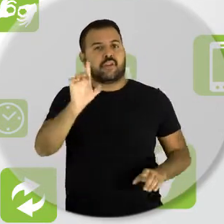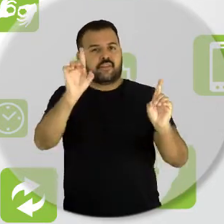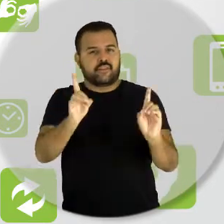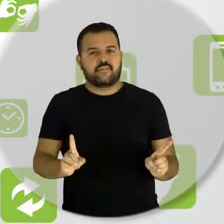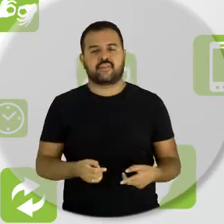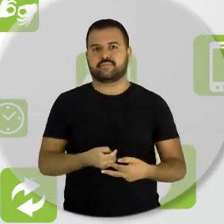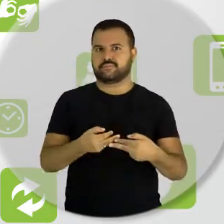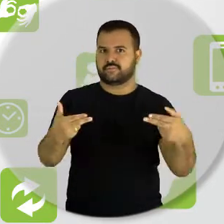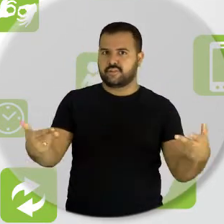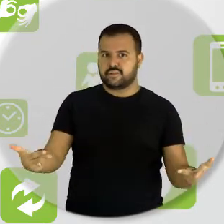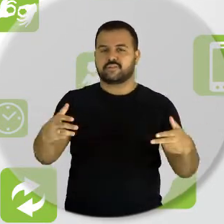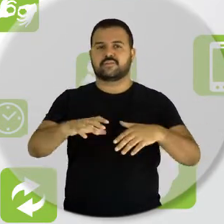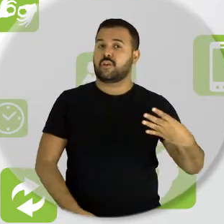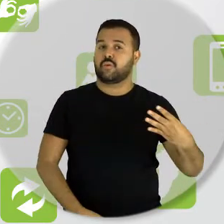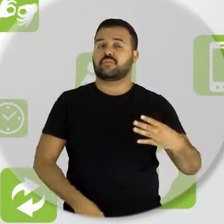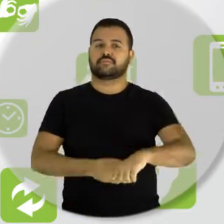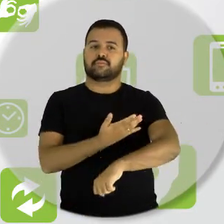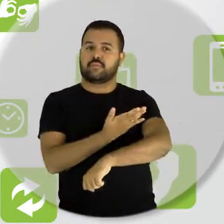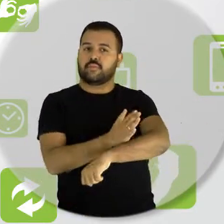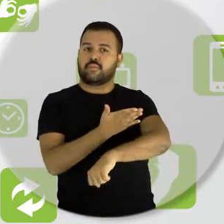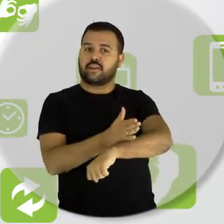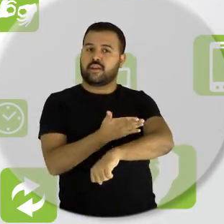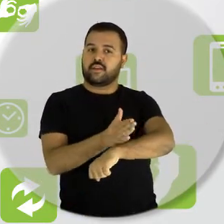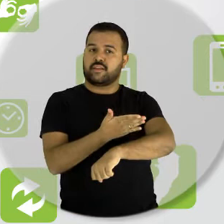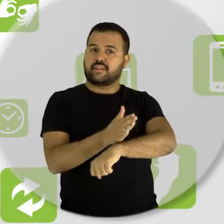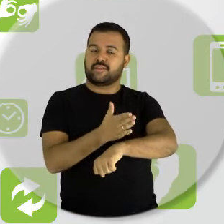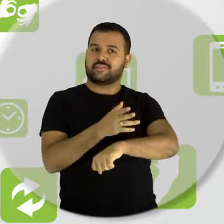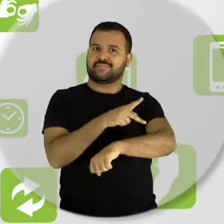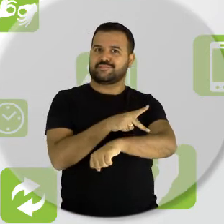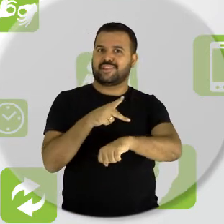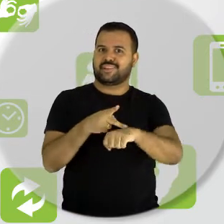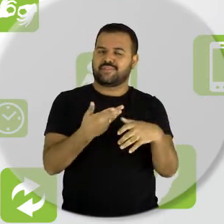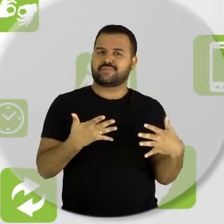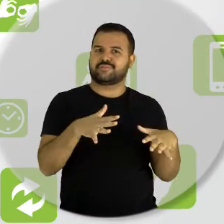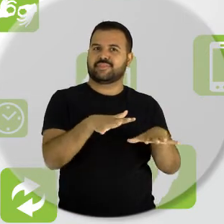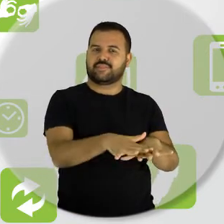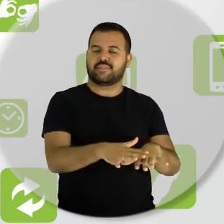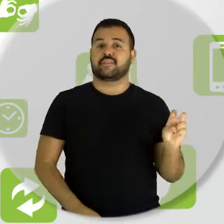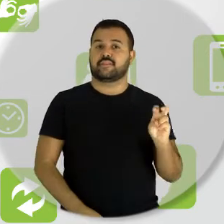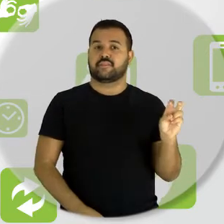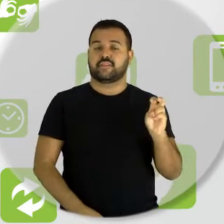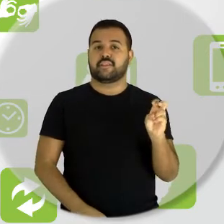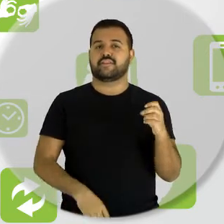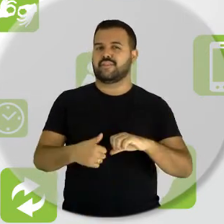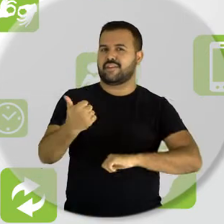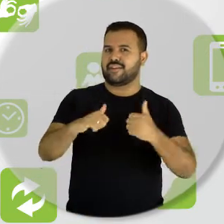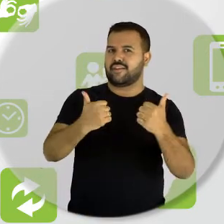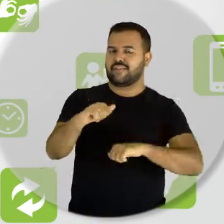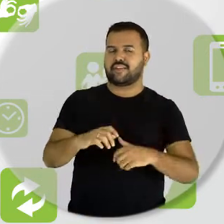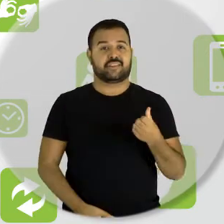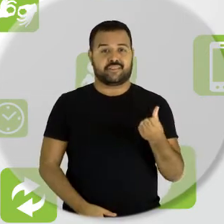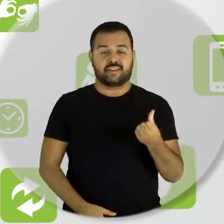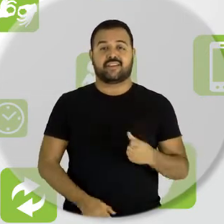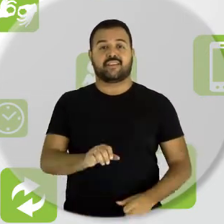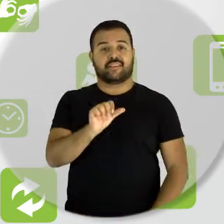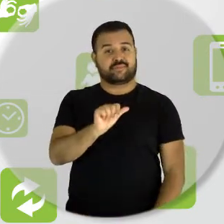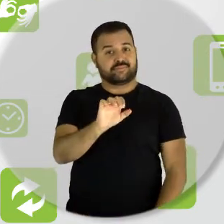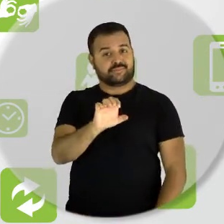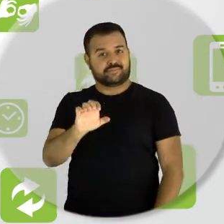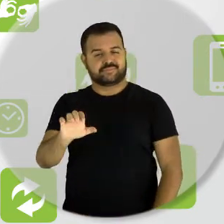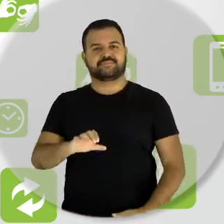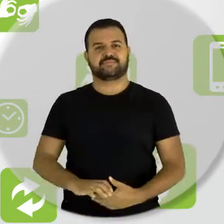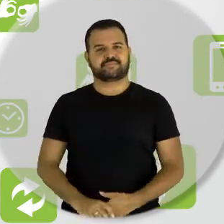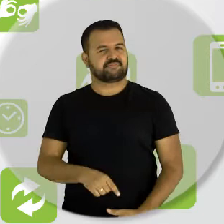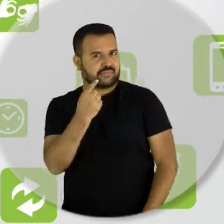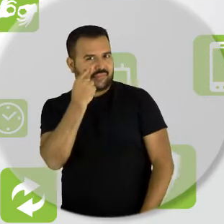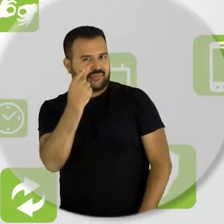práticas pedagógicas inclusivas, avaliação e atendimento educacional especializado. Como pode ver, teremos muito o